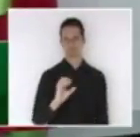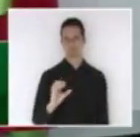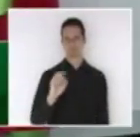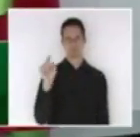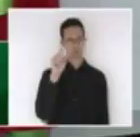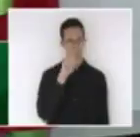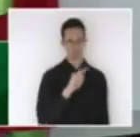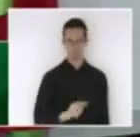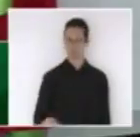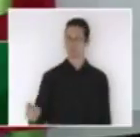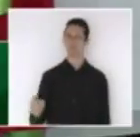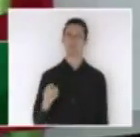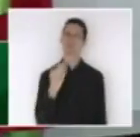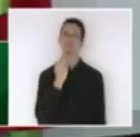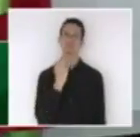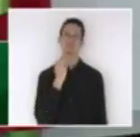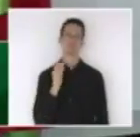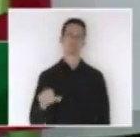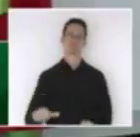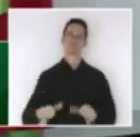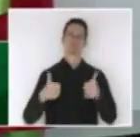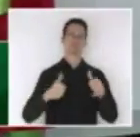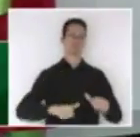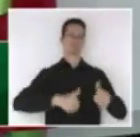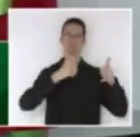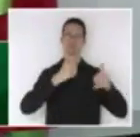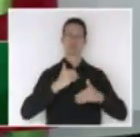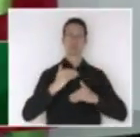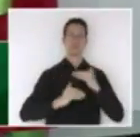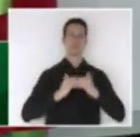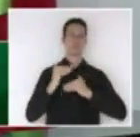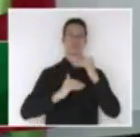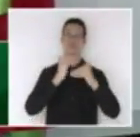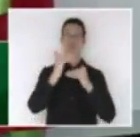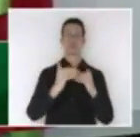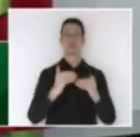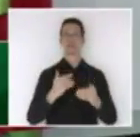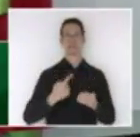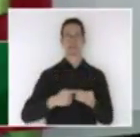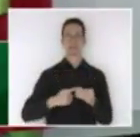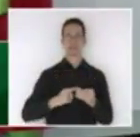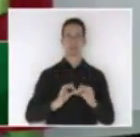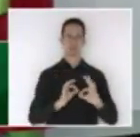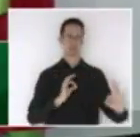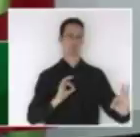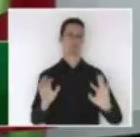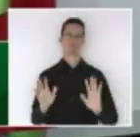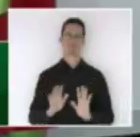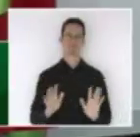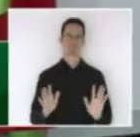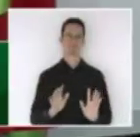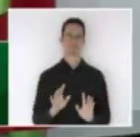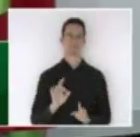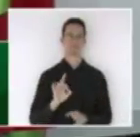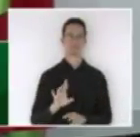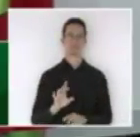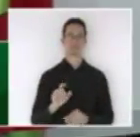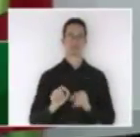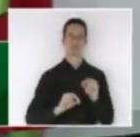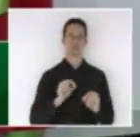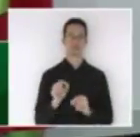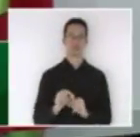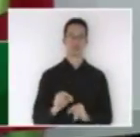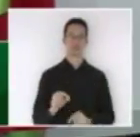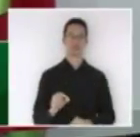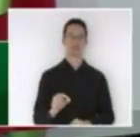à prerrogativa de levar o desenvolvimento para o interior do estado. E sim, ela faz com que o estado seja